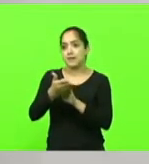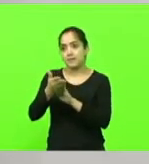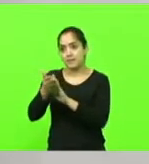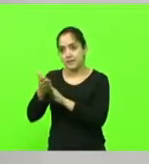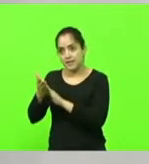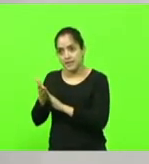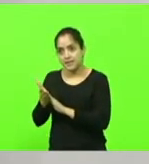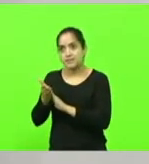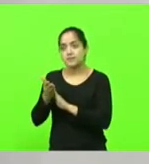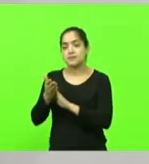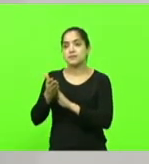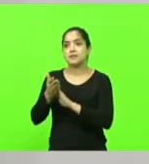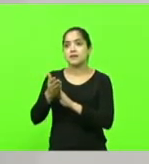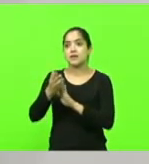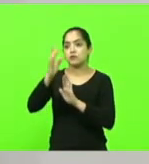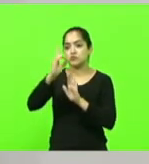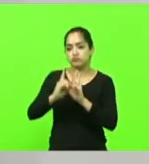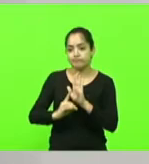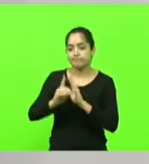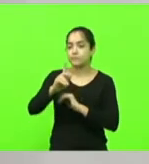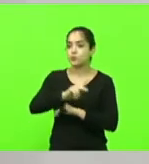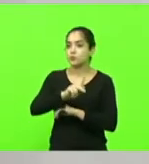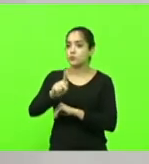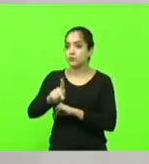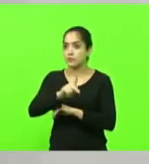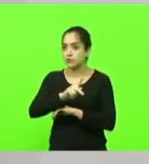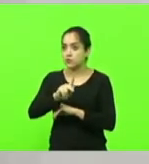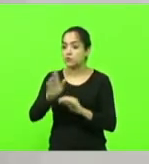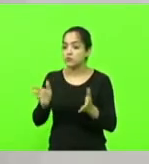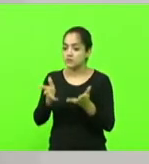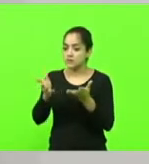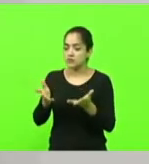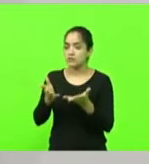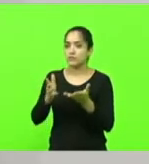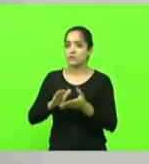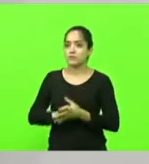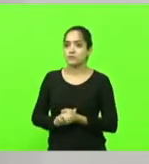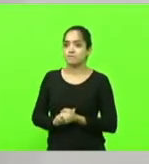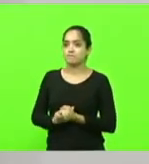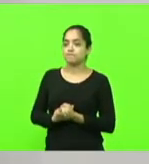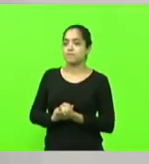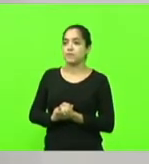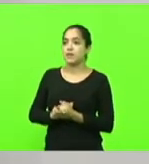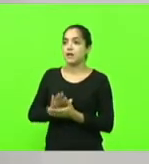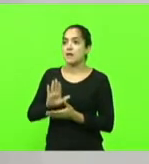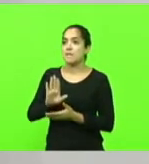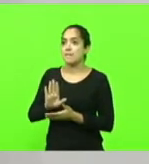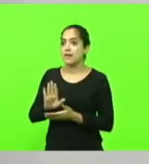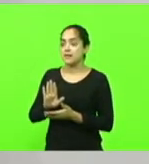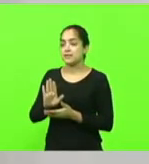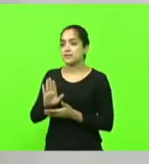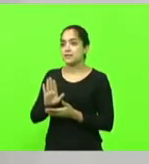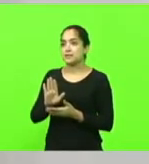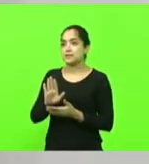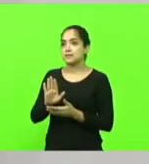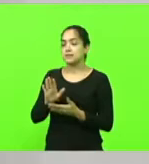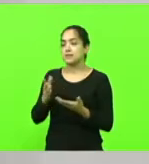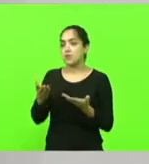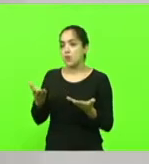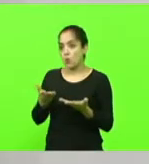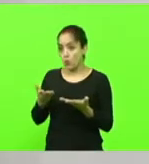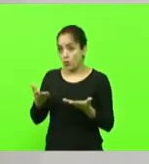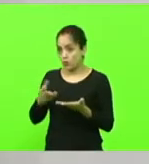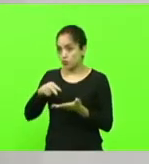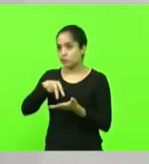os dirigentes da escola, os professores, os incentivadores. Mas, senhor presidente, hoje eu estou aqui